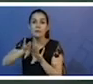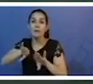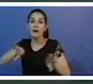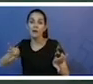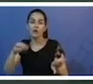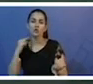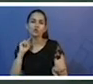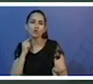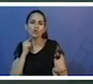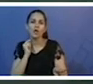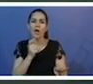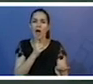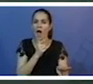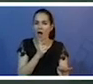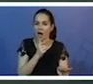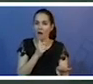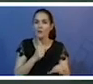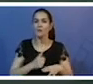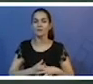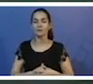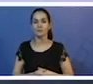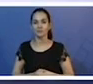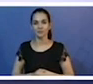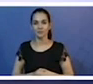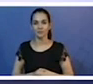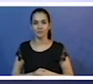água, para que depois ela possa ser eliminada.